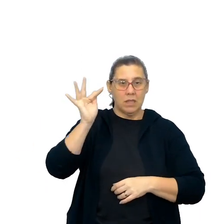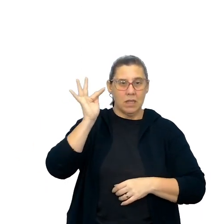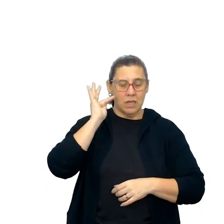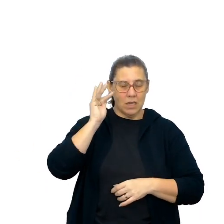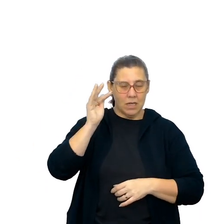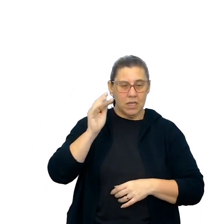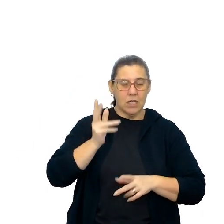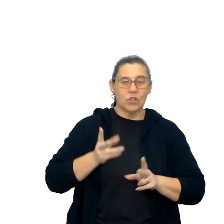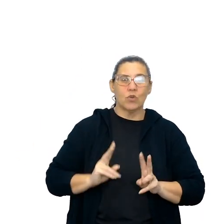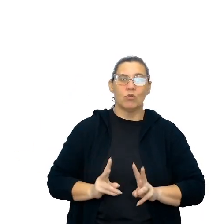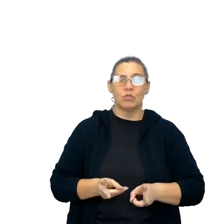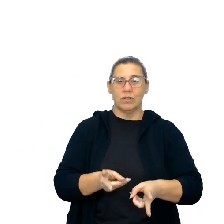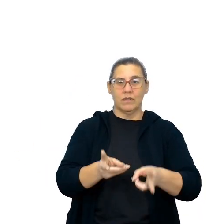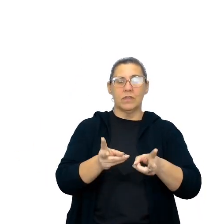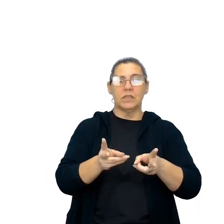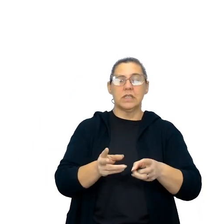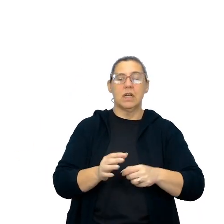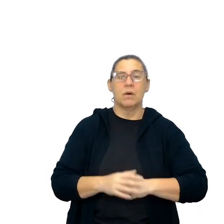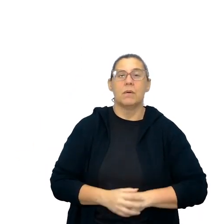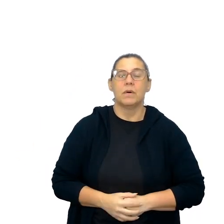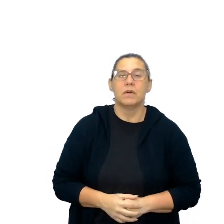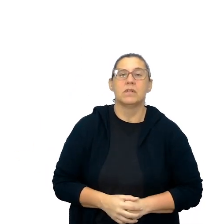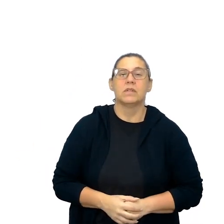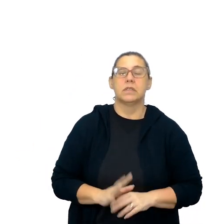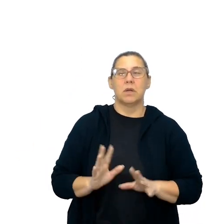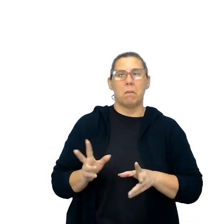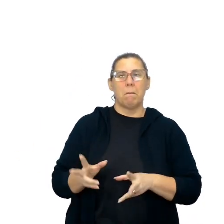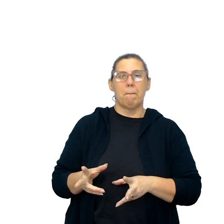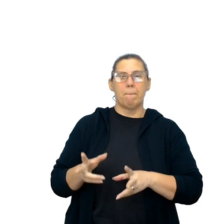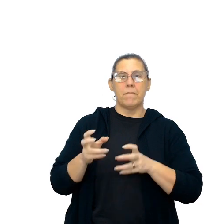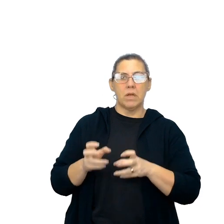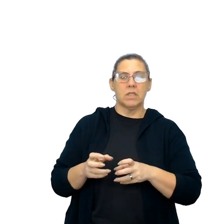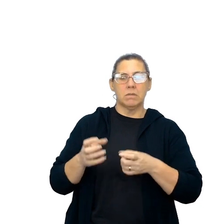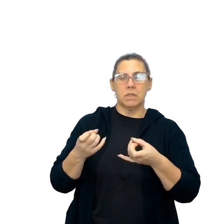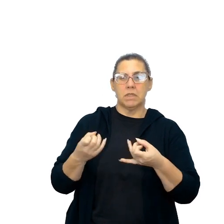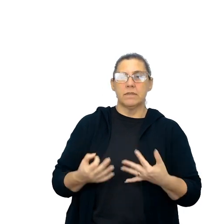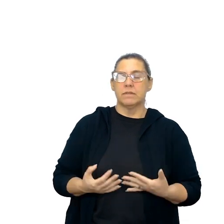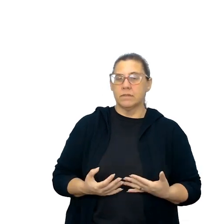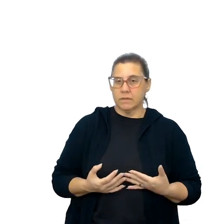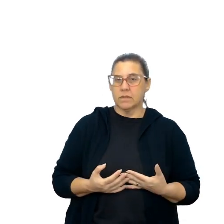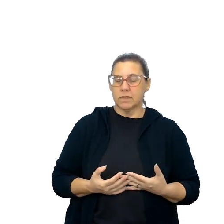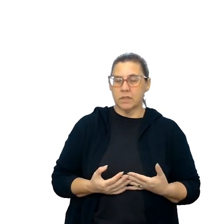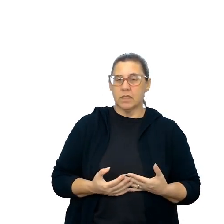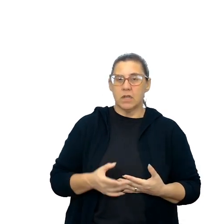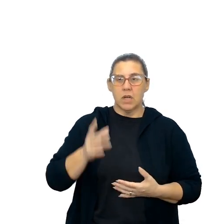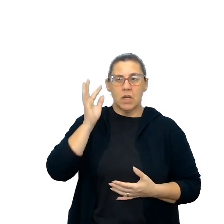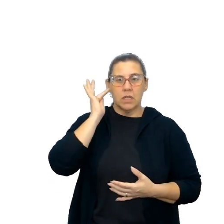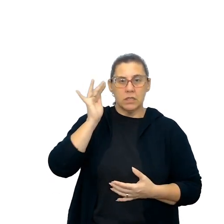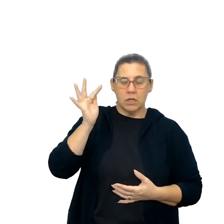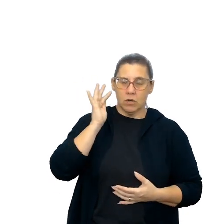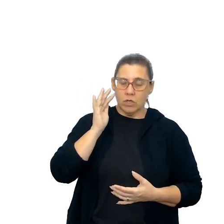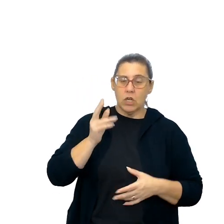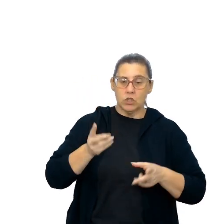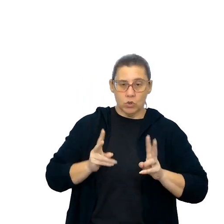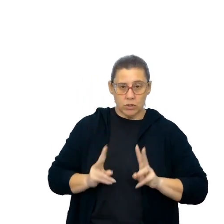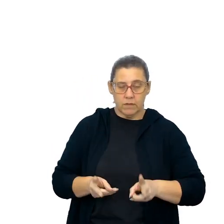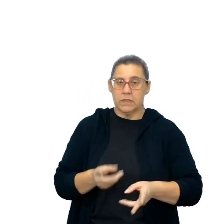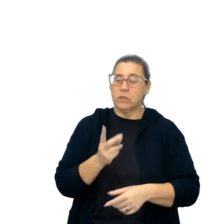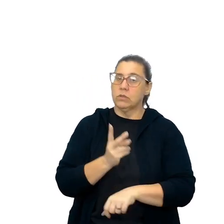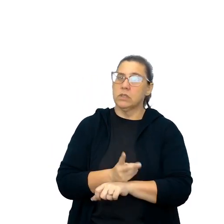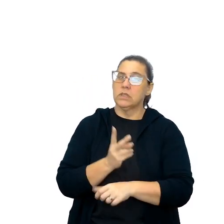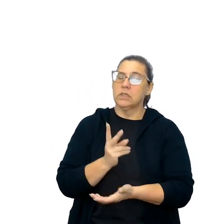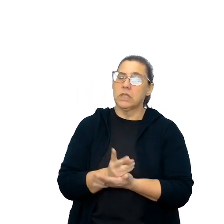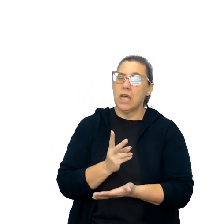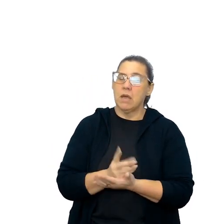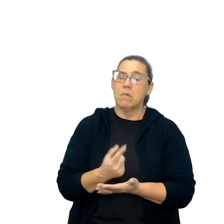de conservação. Então, percebam que a gente está falando de teoria de conservação a todo momento, porque é